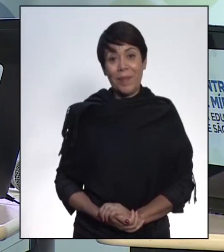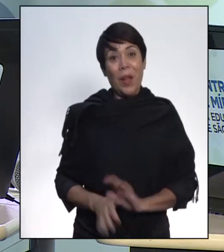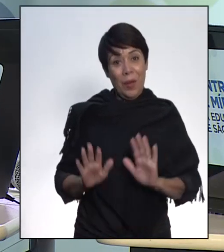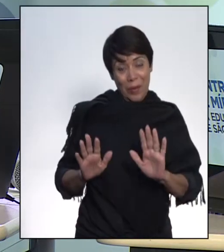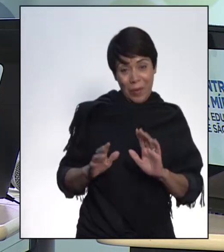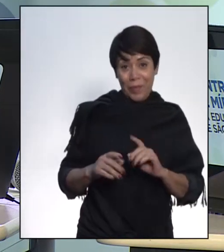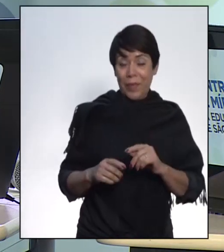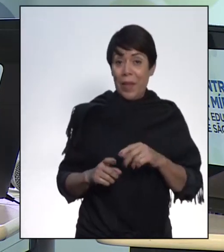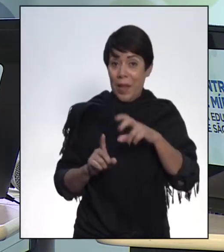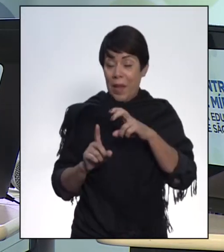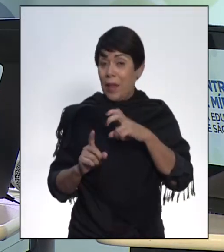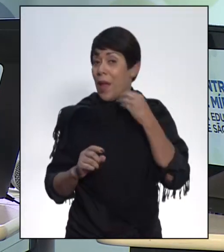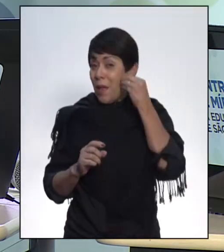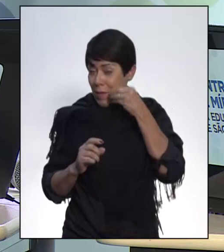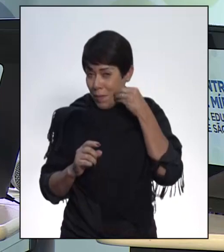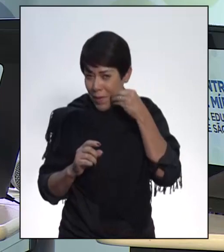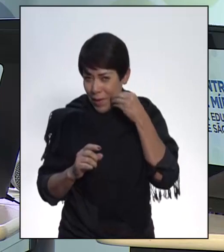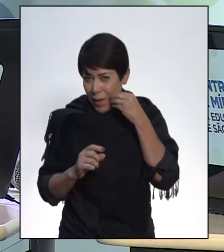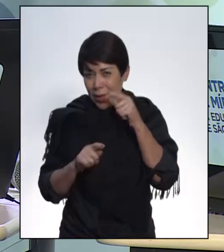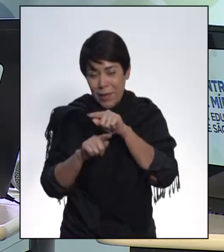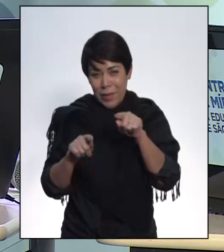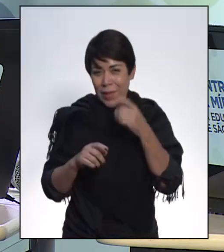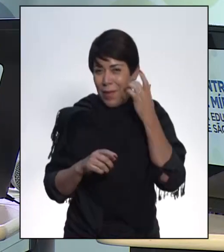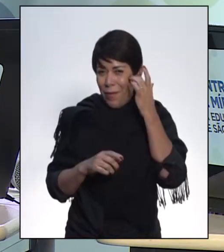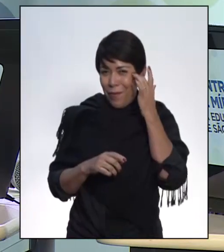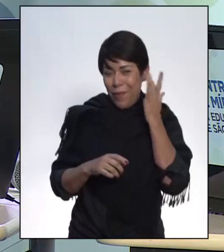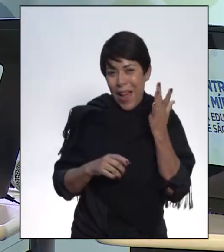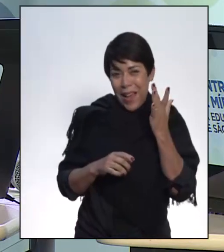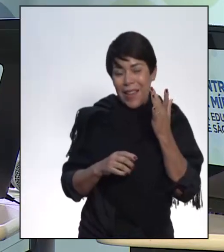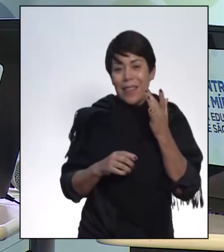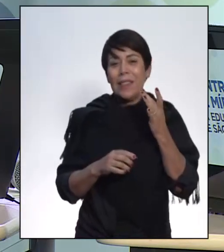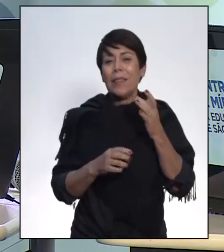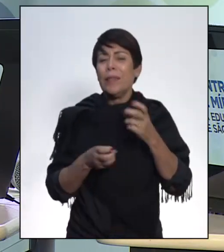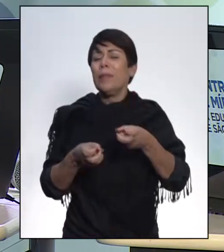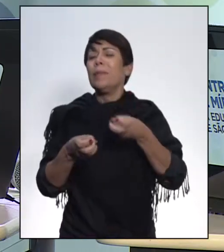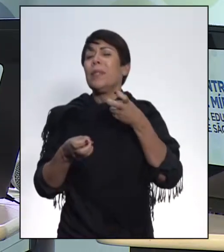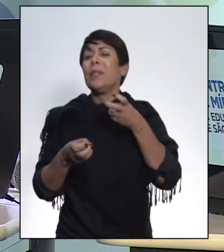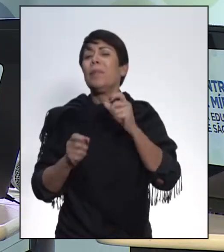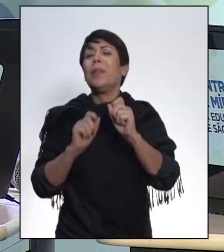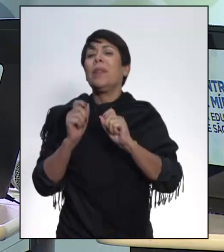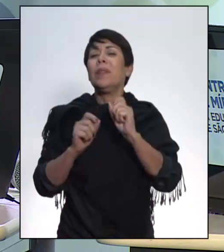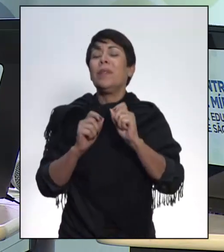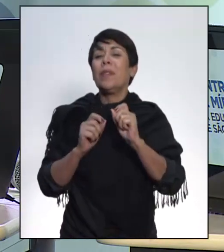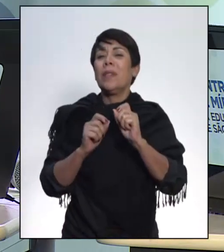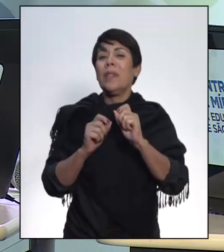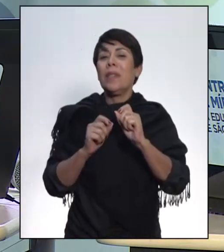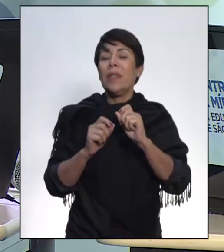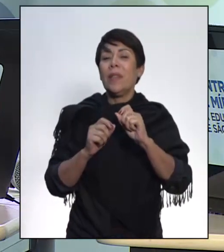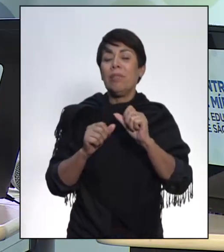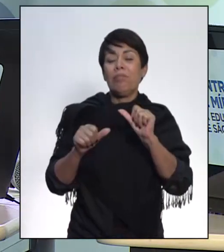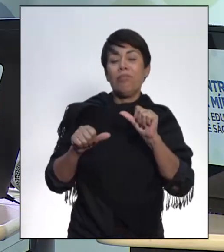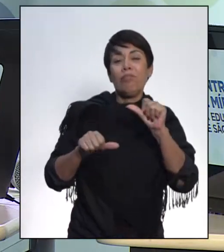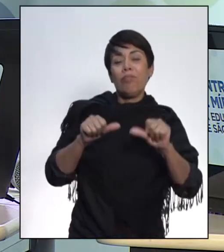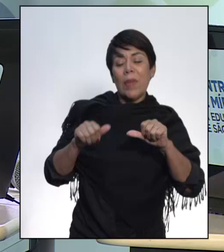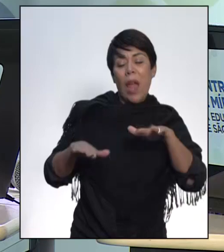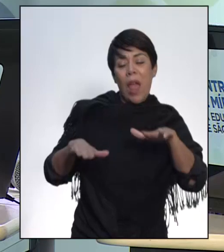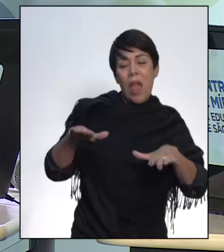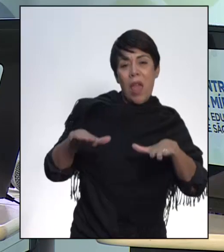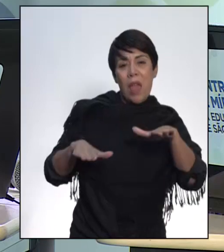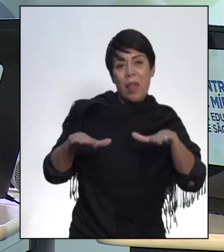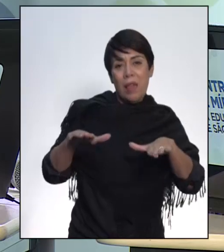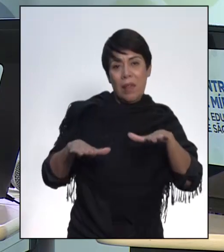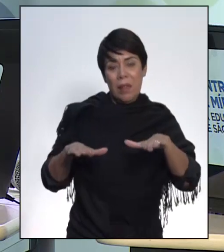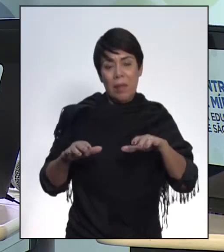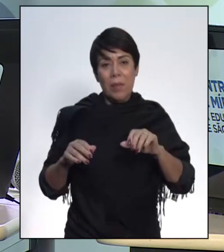Pessoal, nesse experimento aí, é fácil observar qual foi o fator que desloca o equilíbrio químico que foi utilizado,